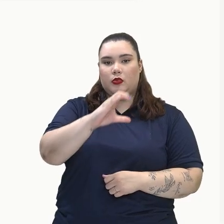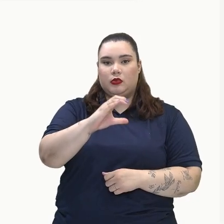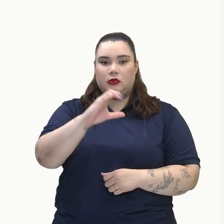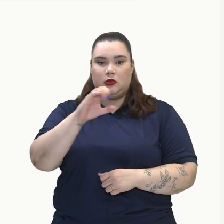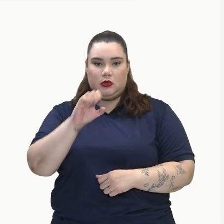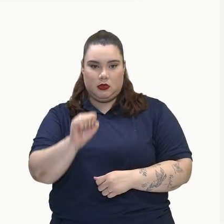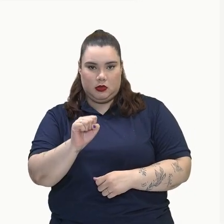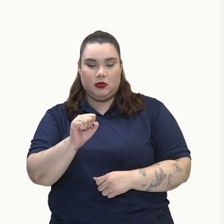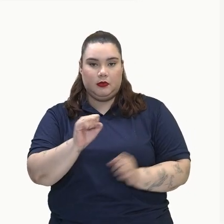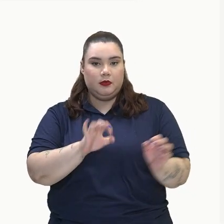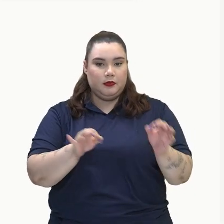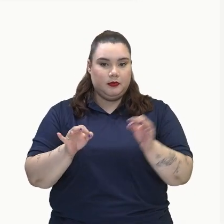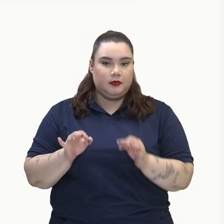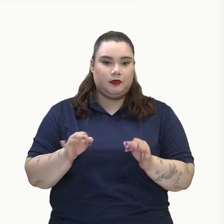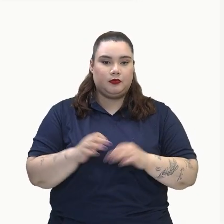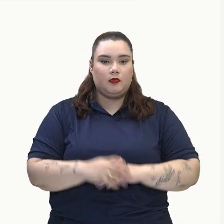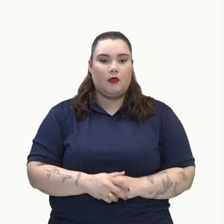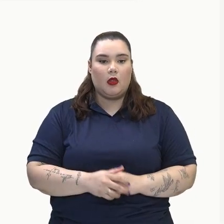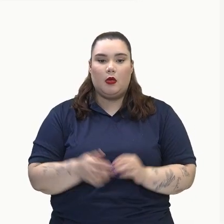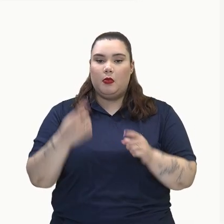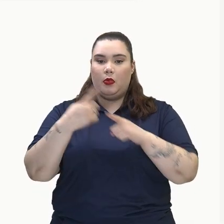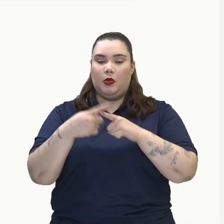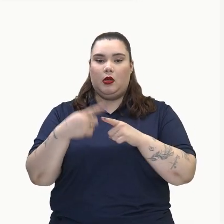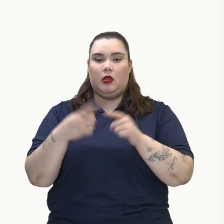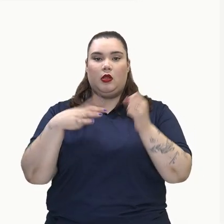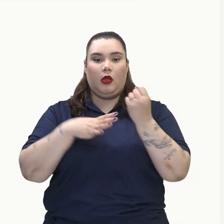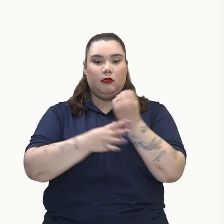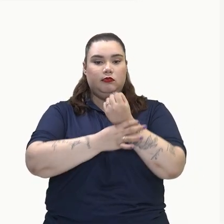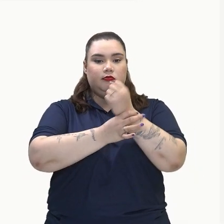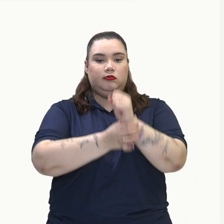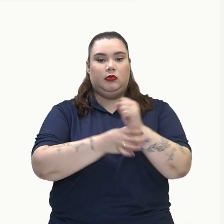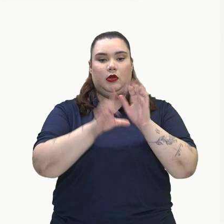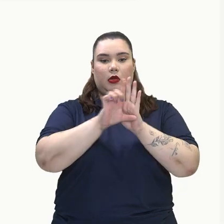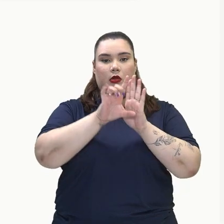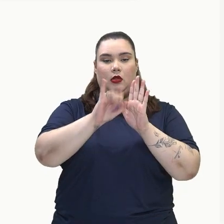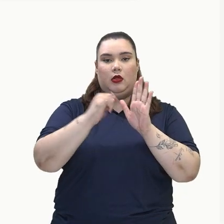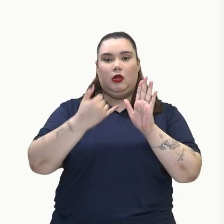de conservação. Isso porque é garantido pela Lei